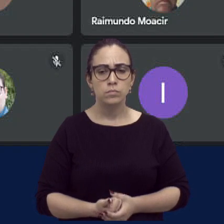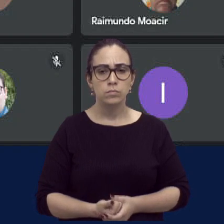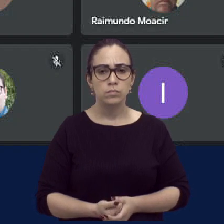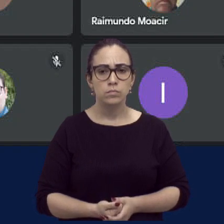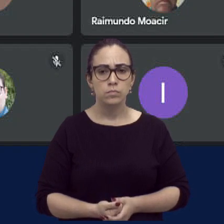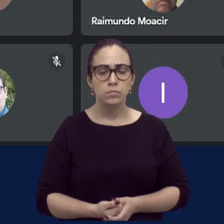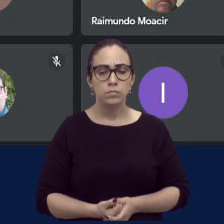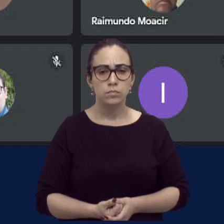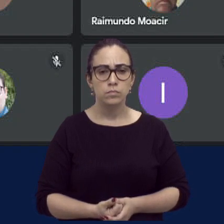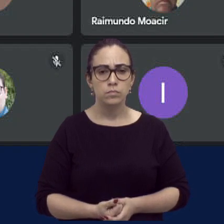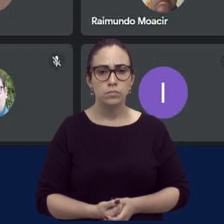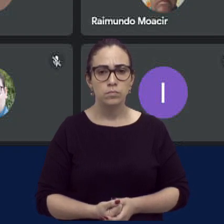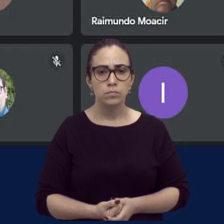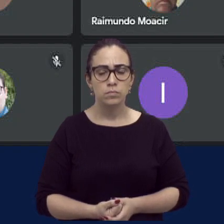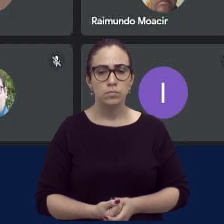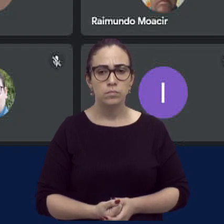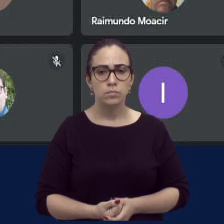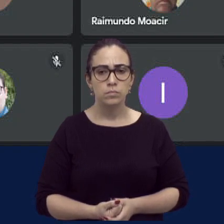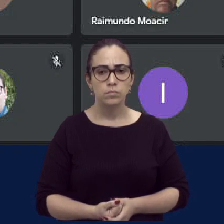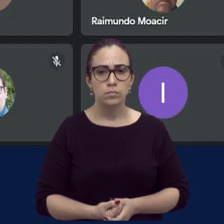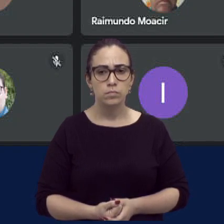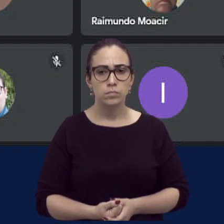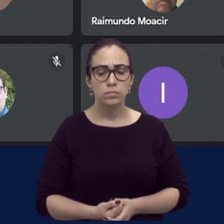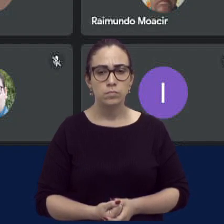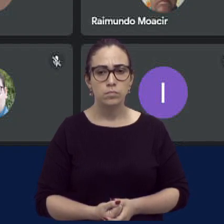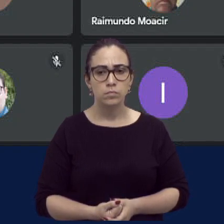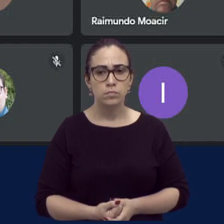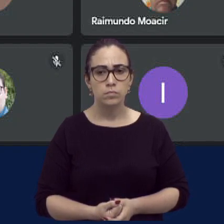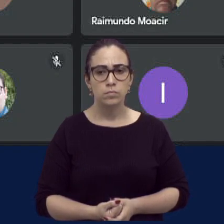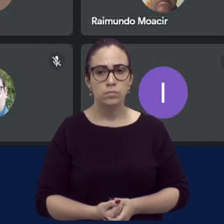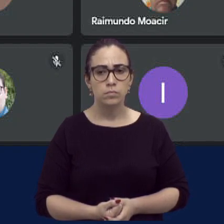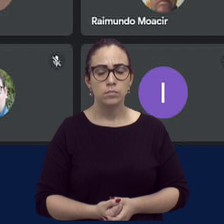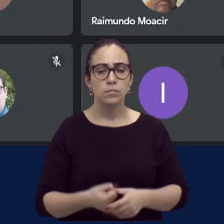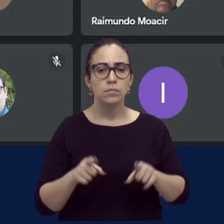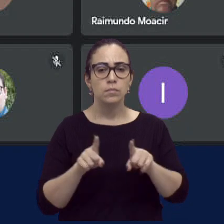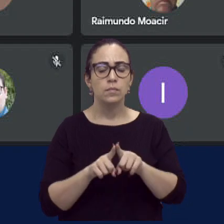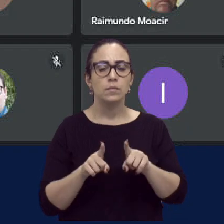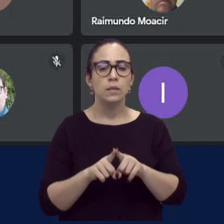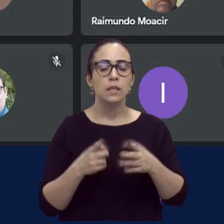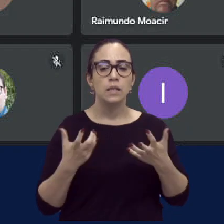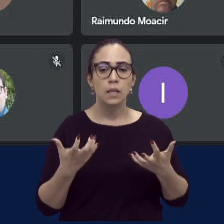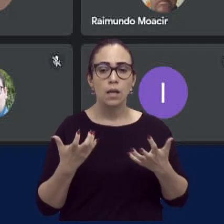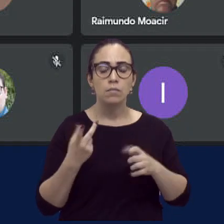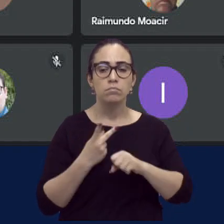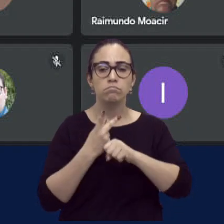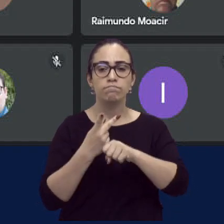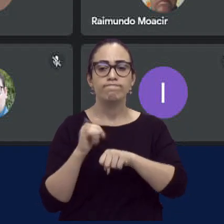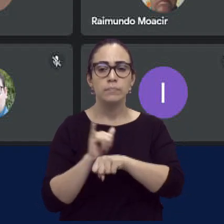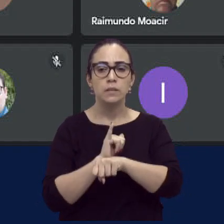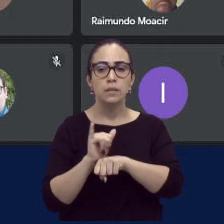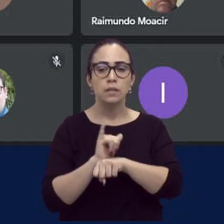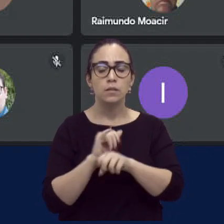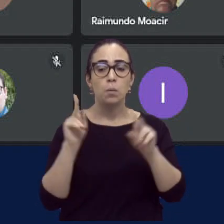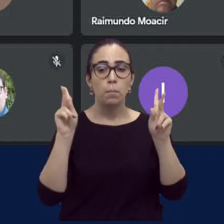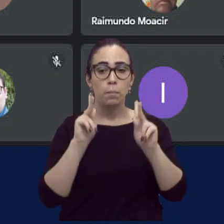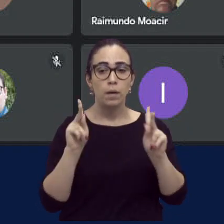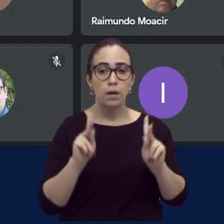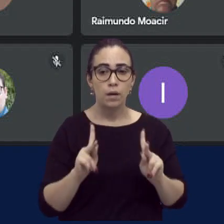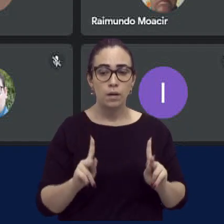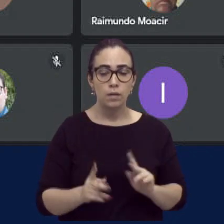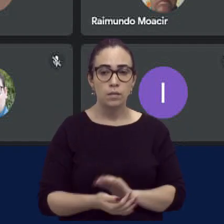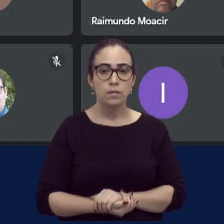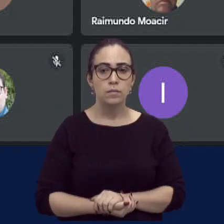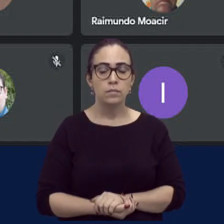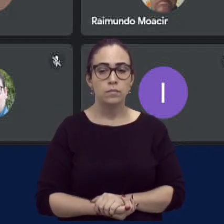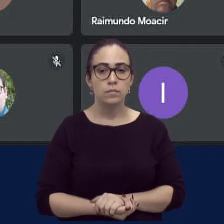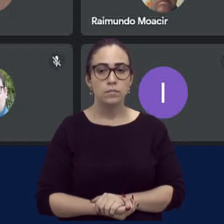Também cresce os desejos e as buscas por instrumentos que promovam a paz.